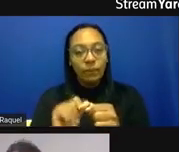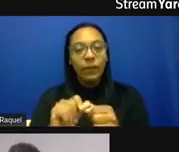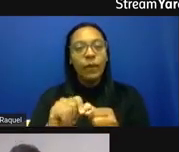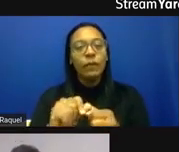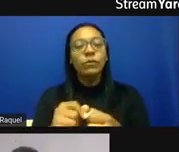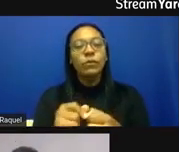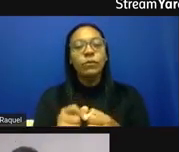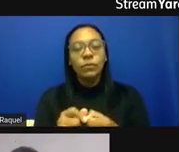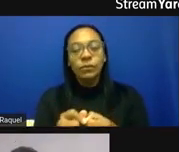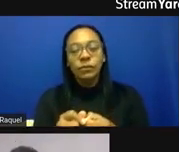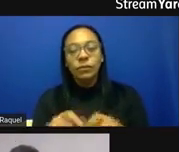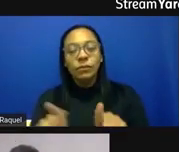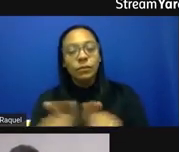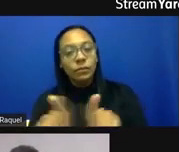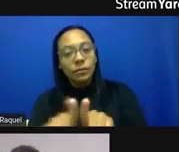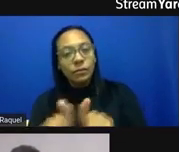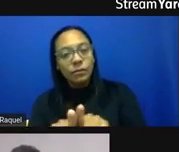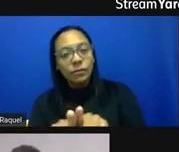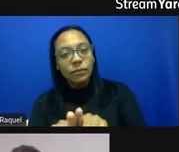também